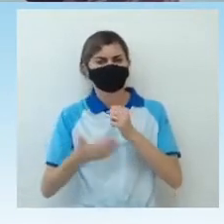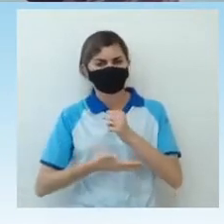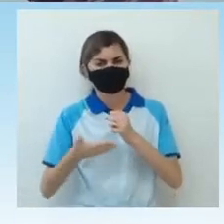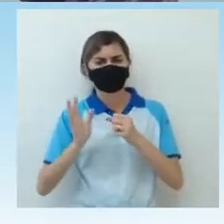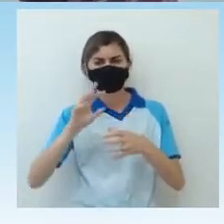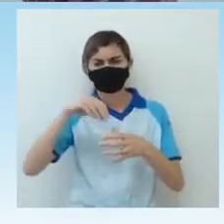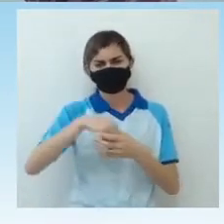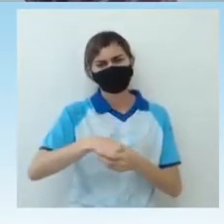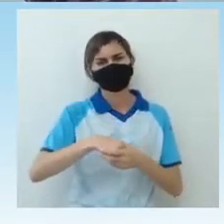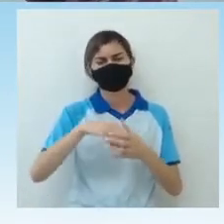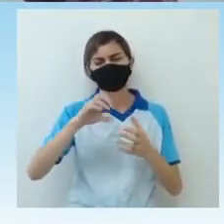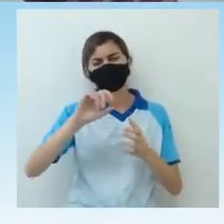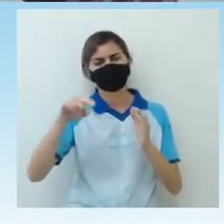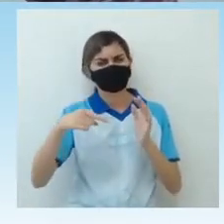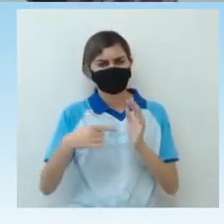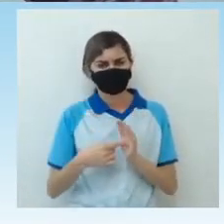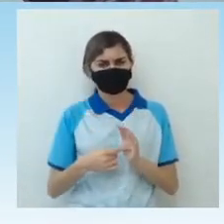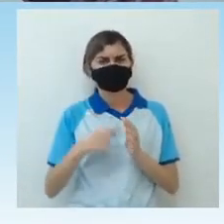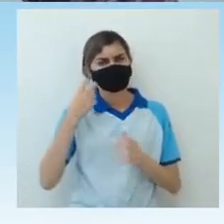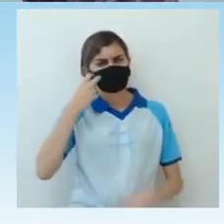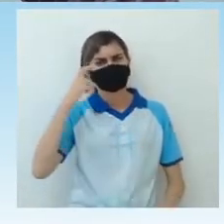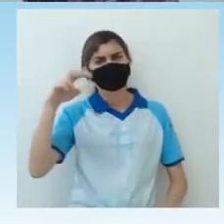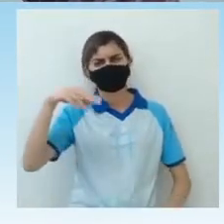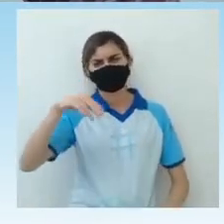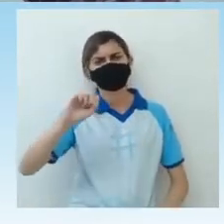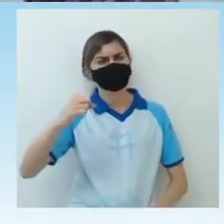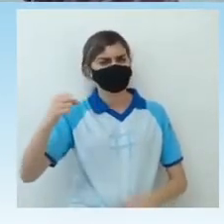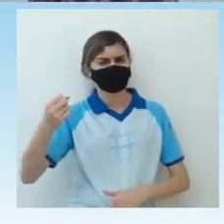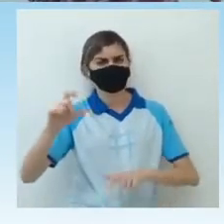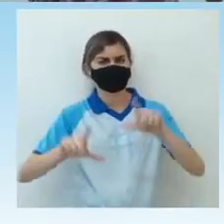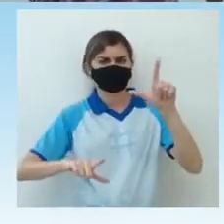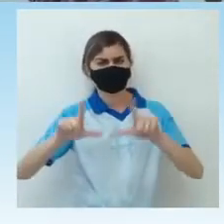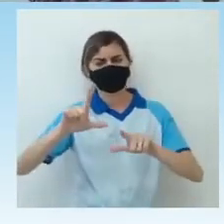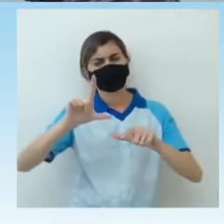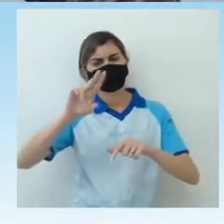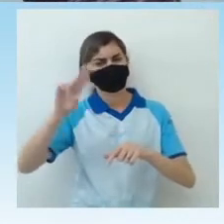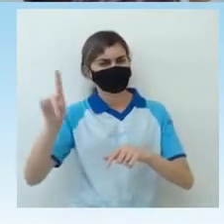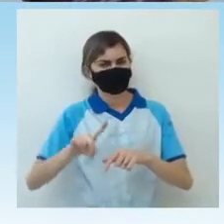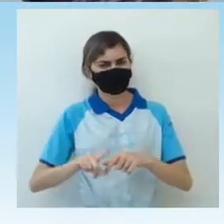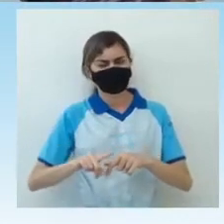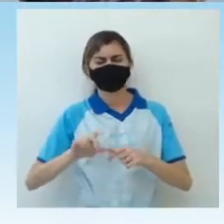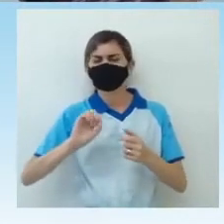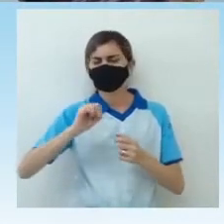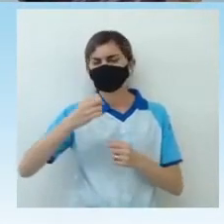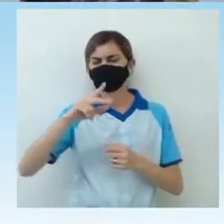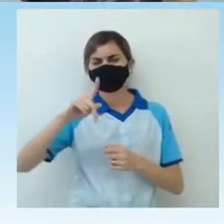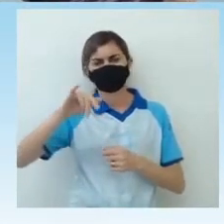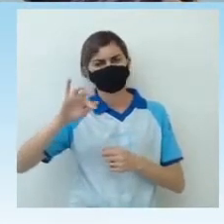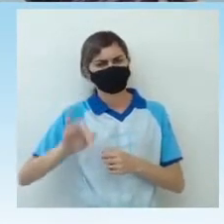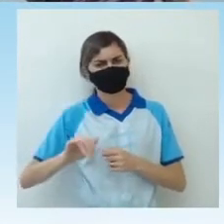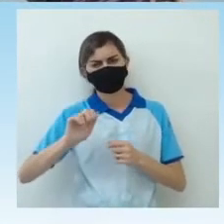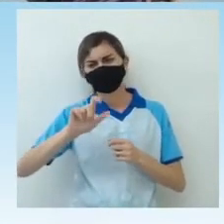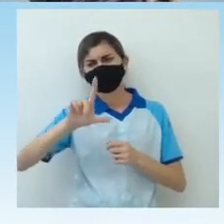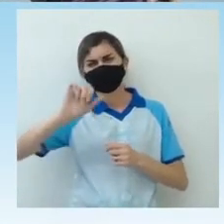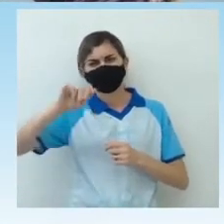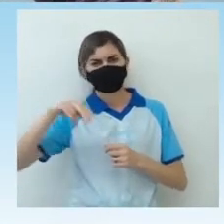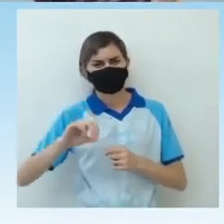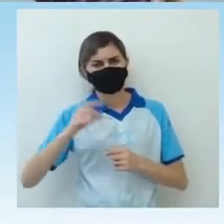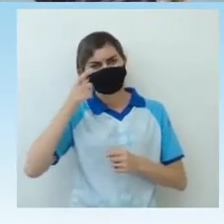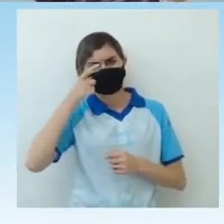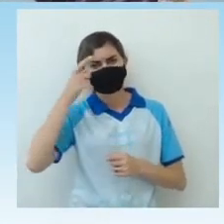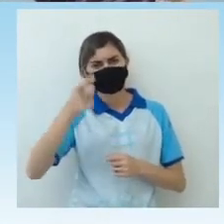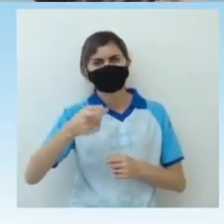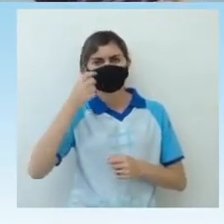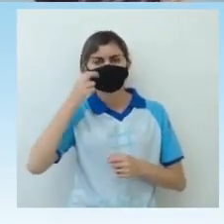dentro daquele objeto da cultura de massa, que é a televisão. Luz sobre uma superfície plana. Então é interessante a gente ver